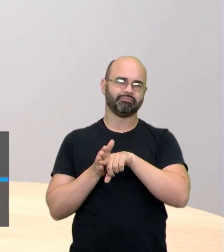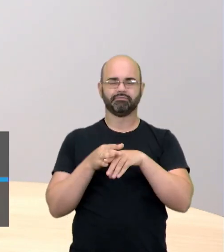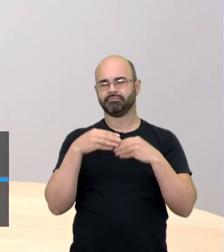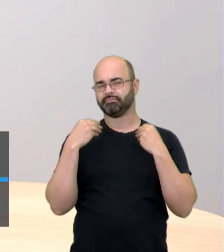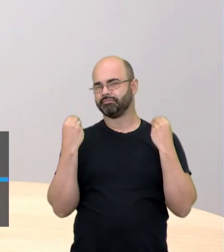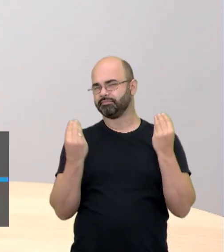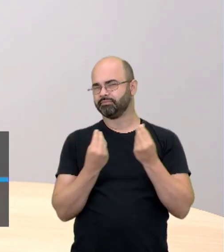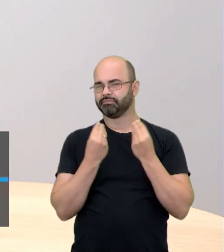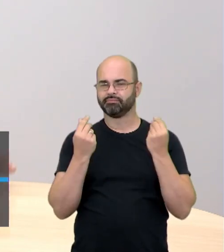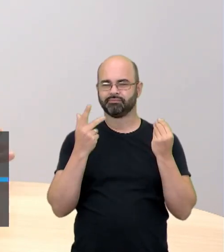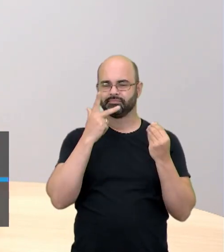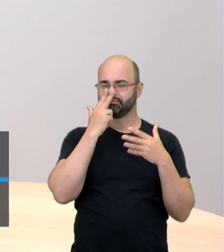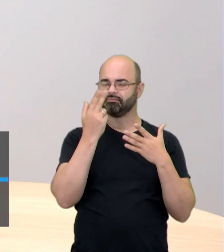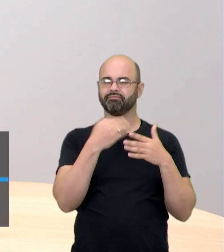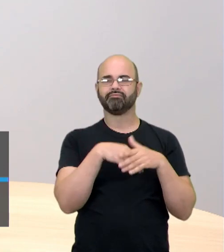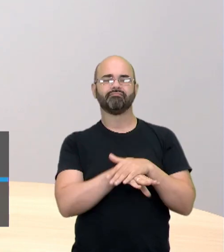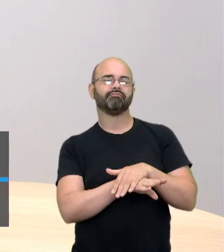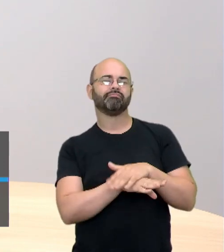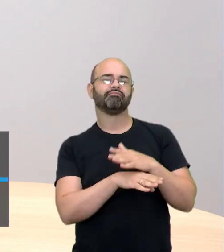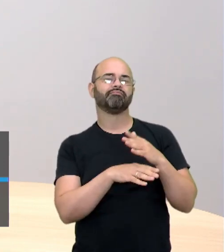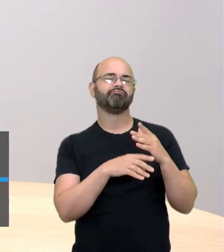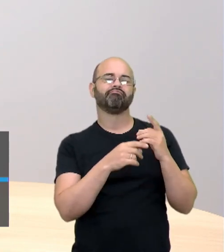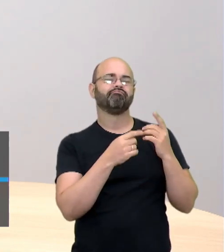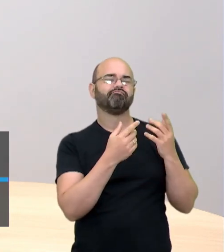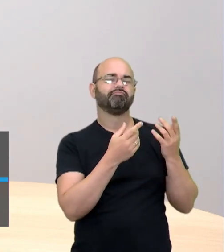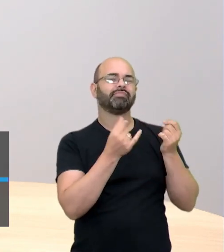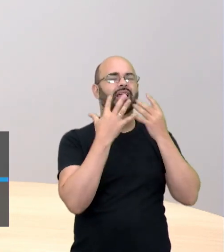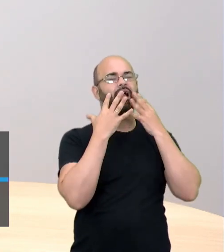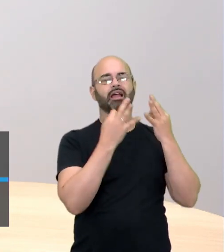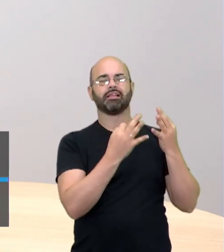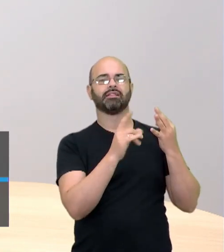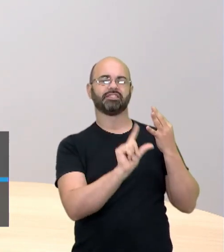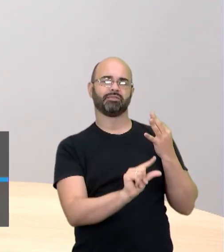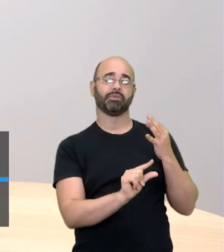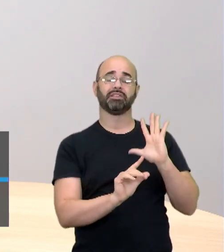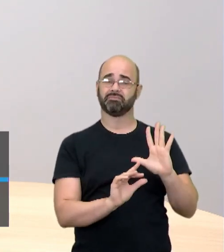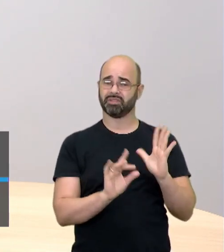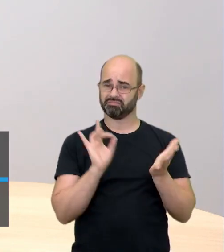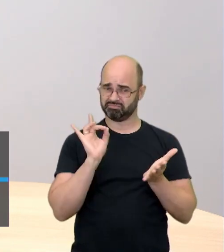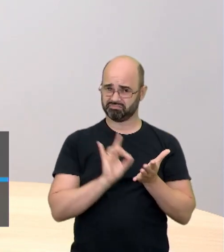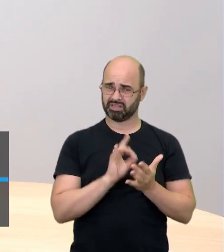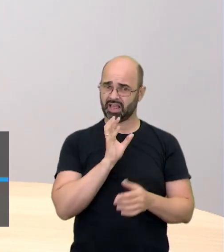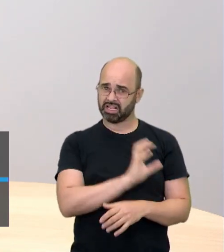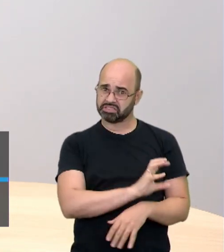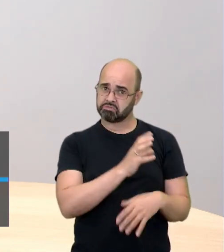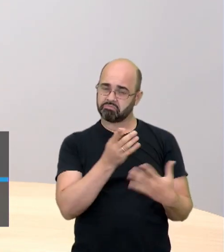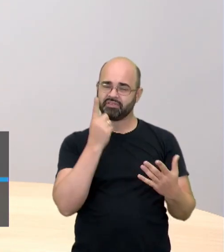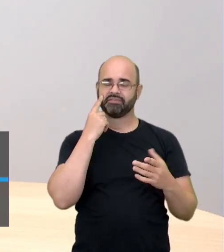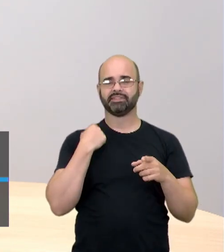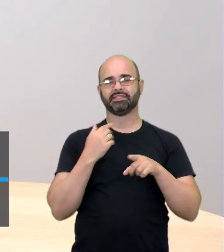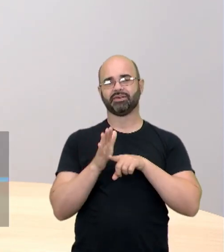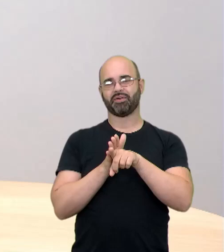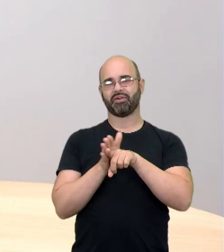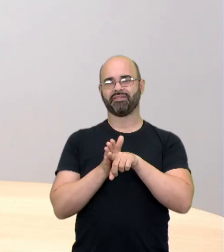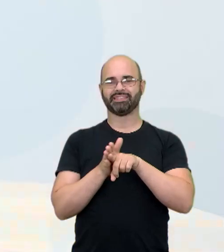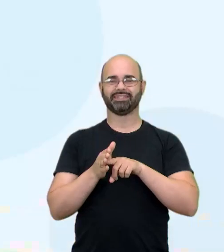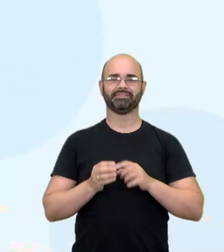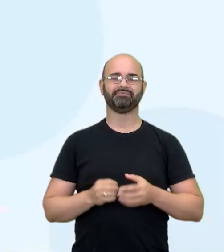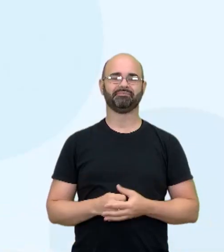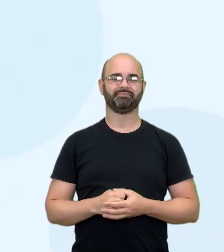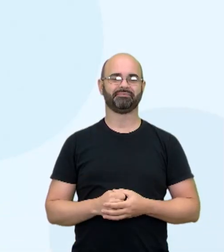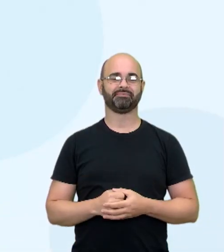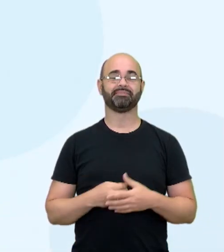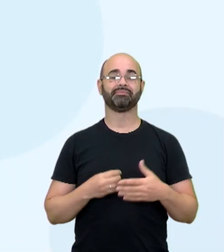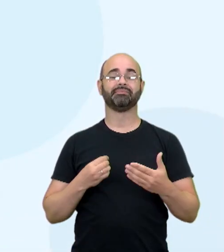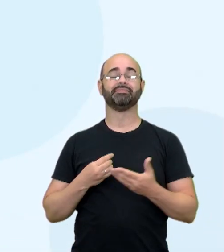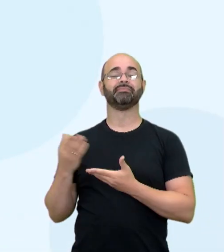pouquinho soterrado, né? Mas a gente vai ver se é exatamente assim. E eu quero começar trazendo para vocês o